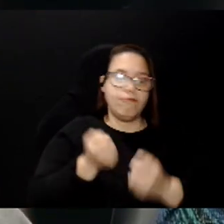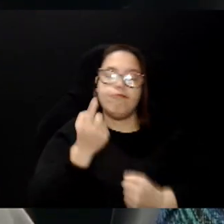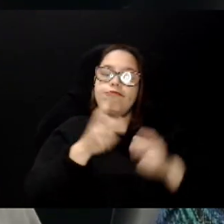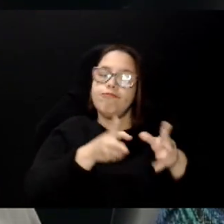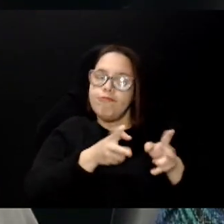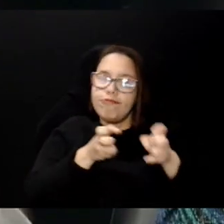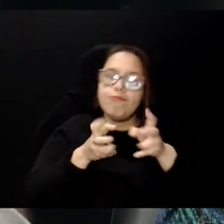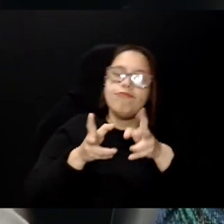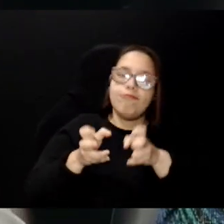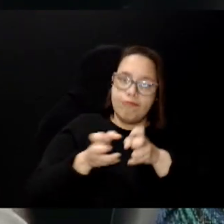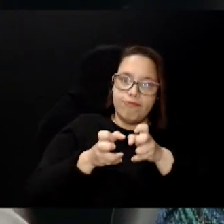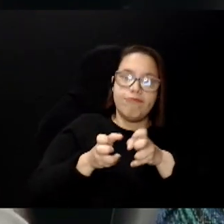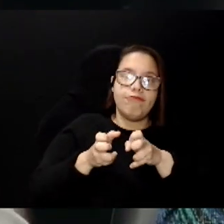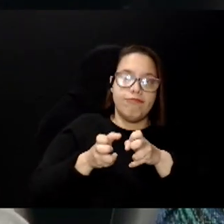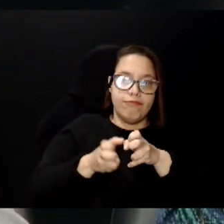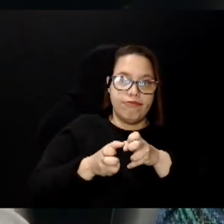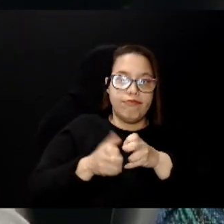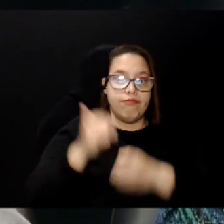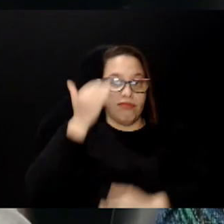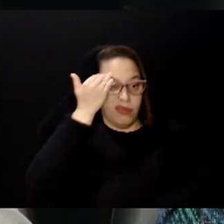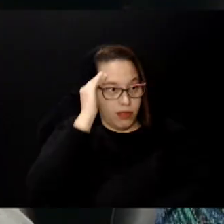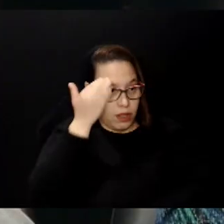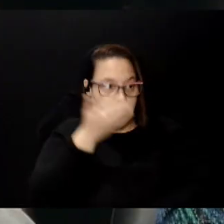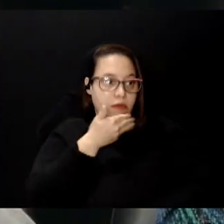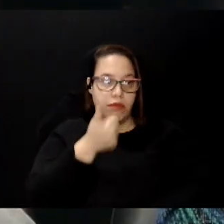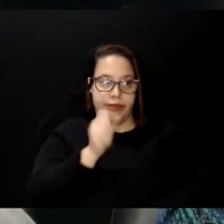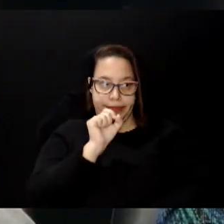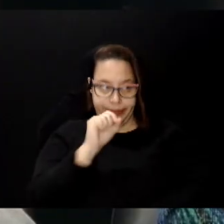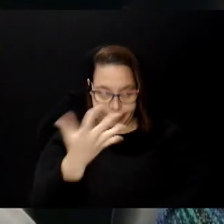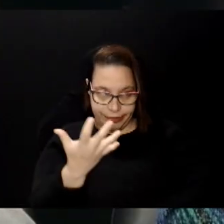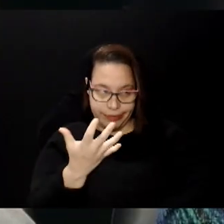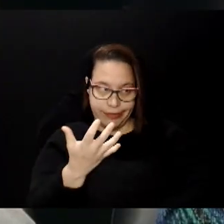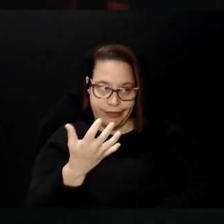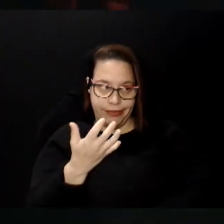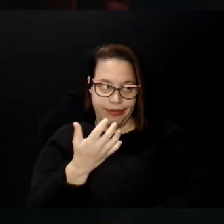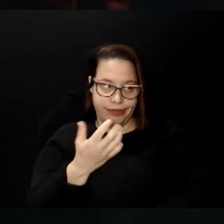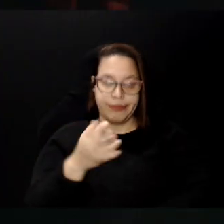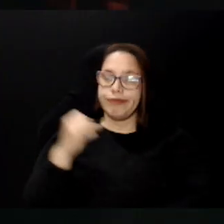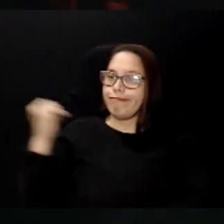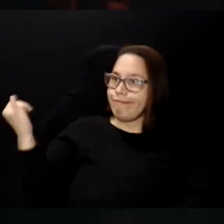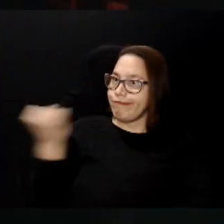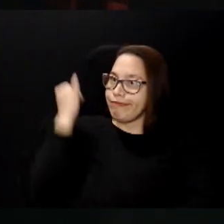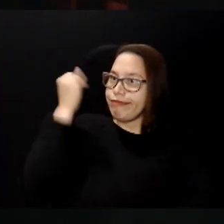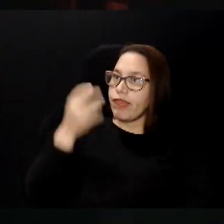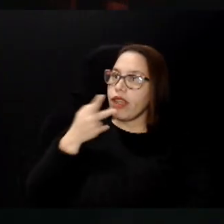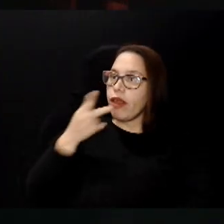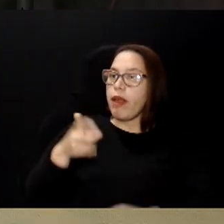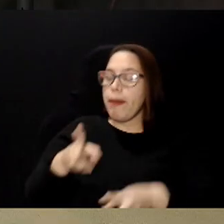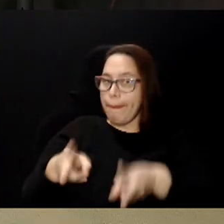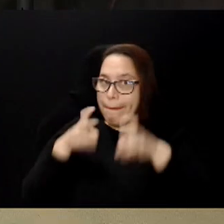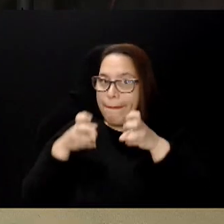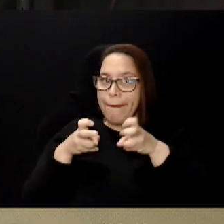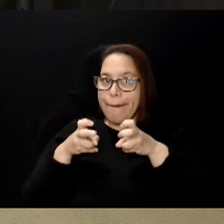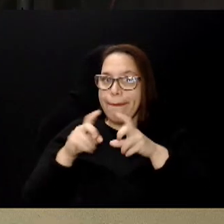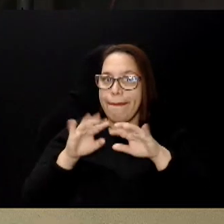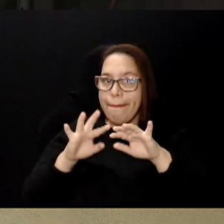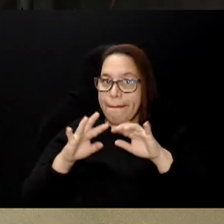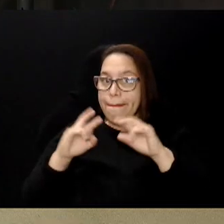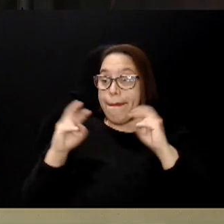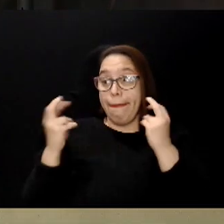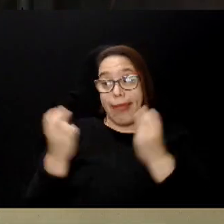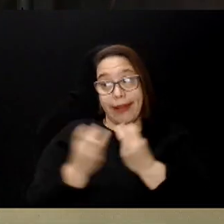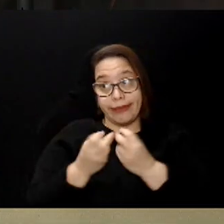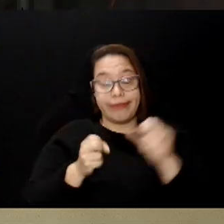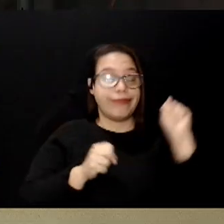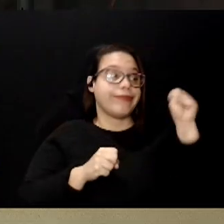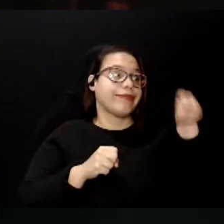consegue entender mais ou menos o que está acontecendo. É importante ressaltar que quem percebe é quem está à nossa volta, né? E aí você fala assim, nossa, você